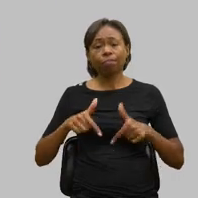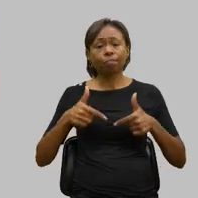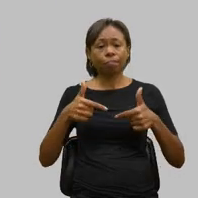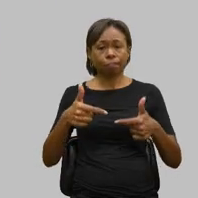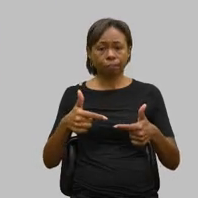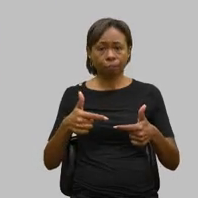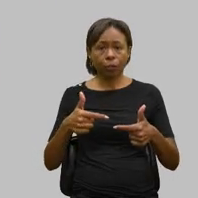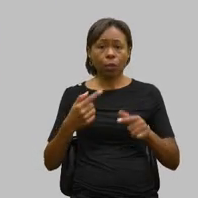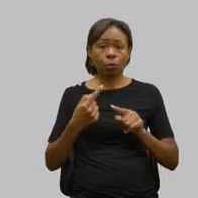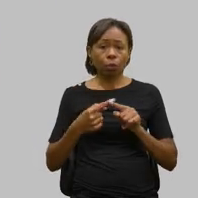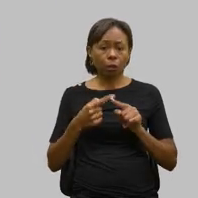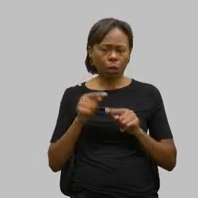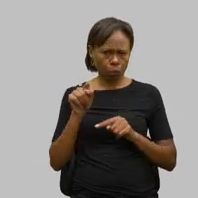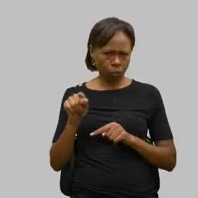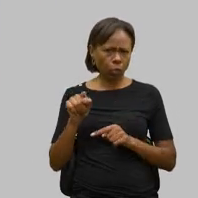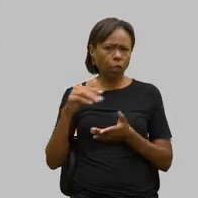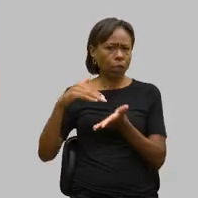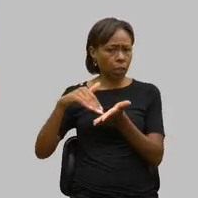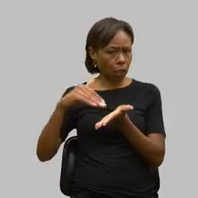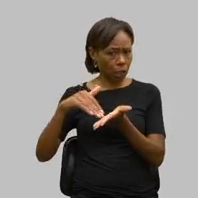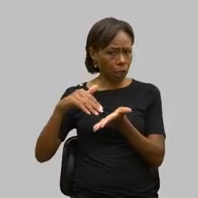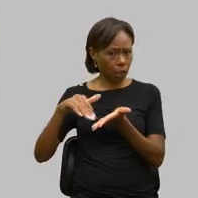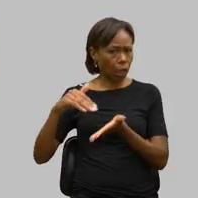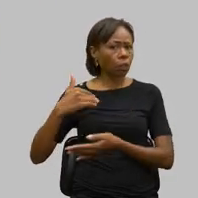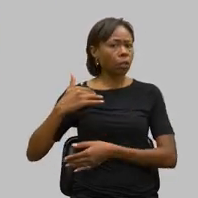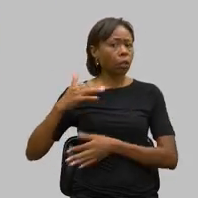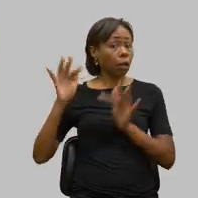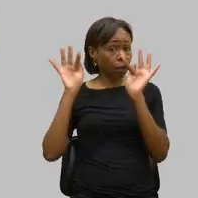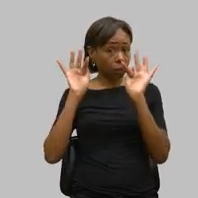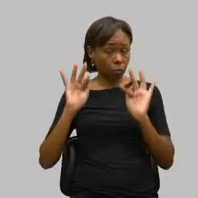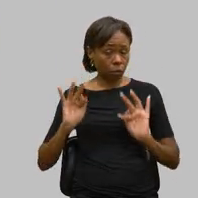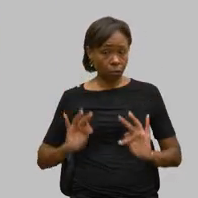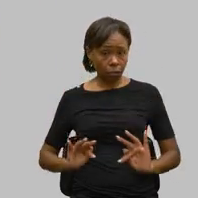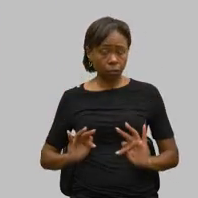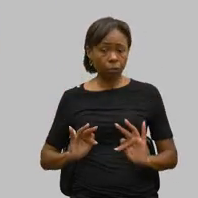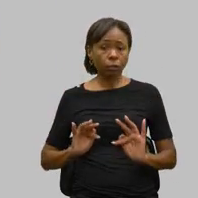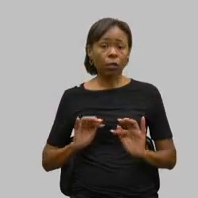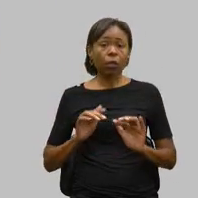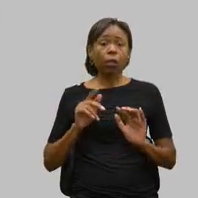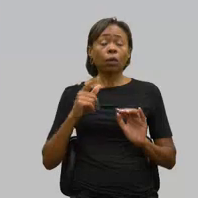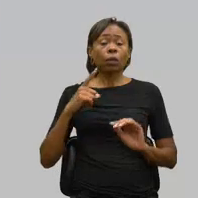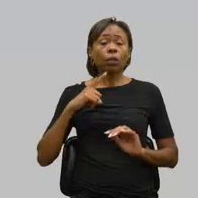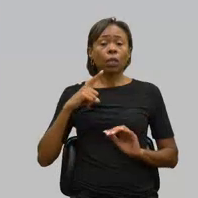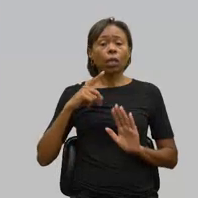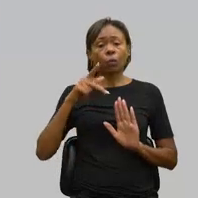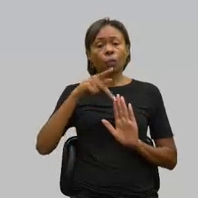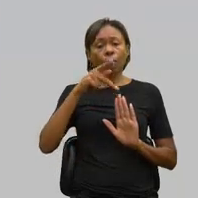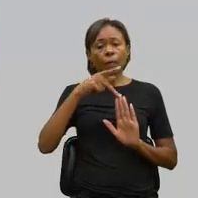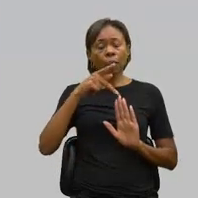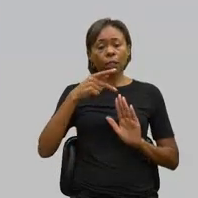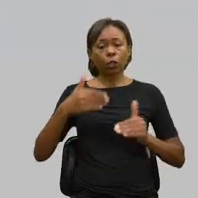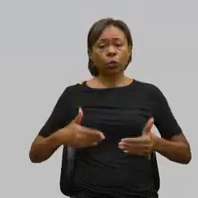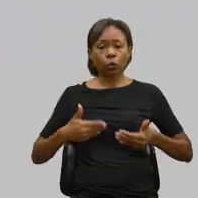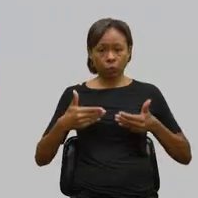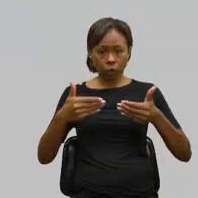o secretário estava bastante feliz com uma portaria do Ministério da Saúde